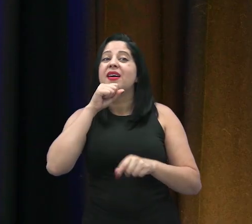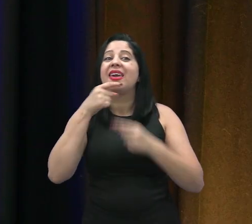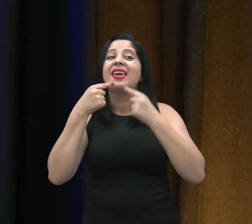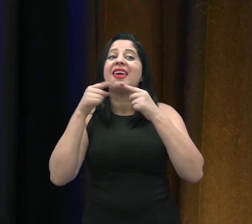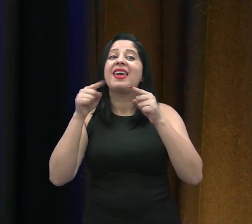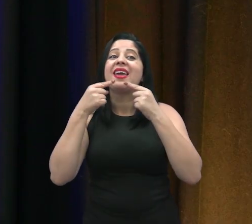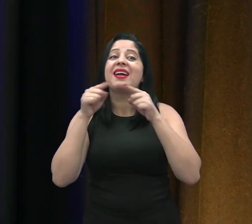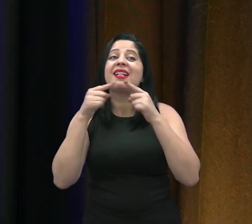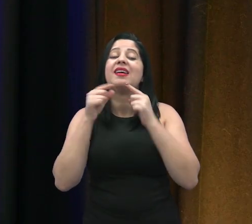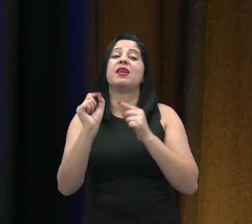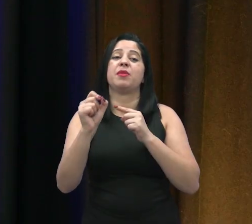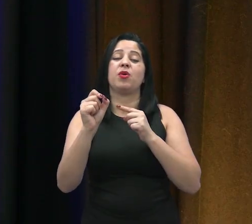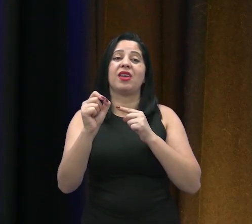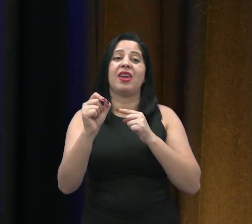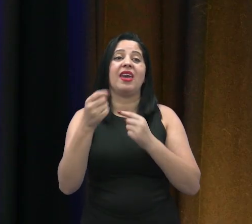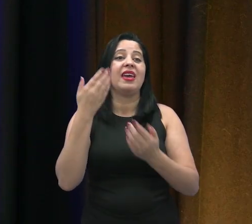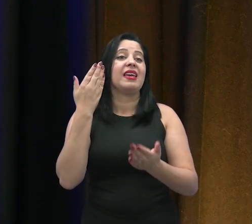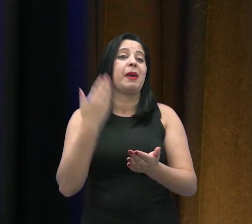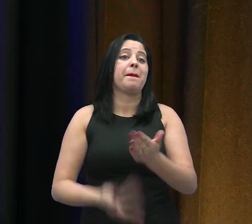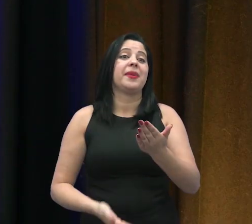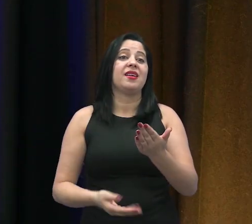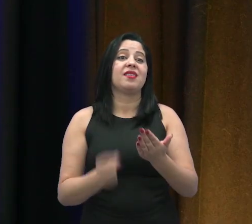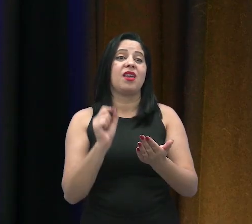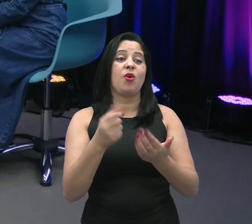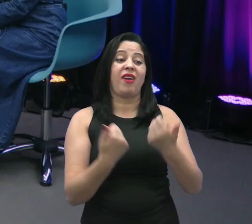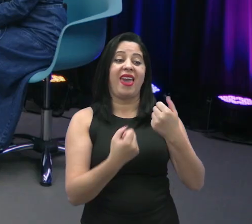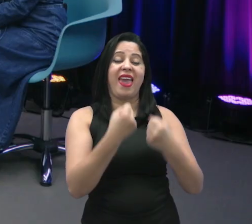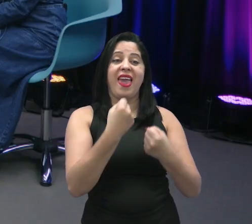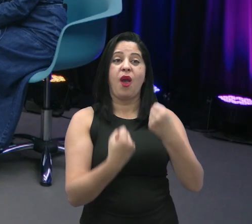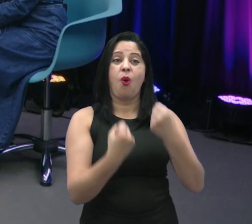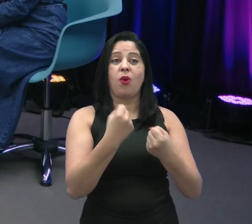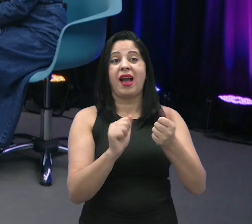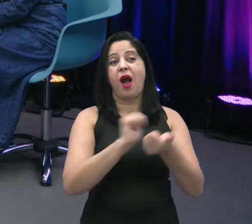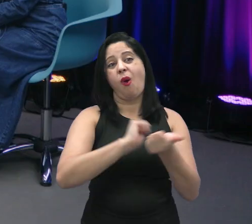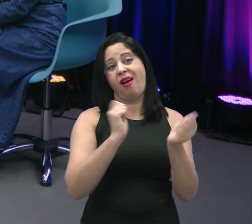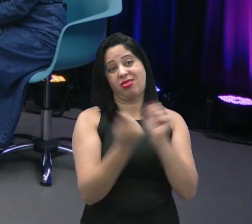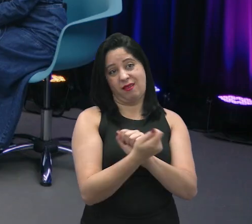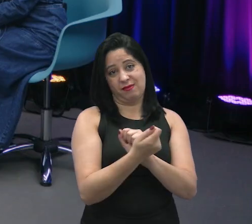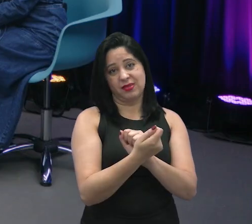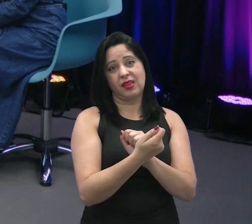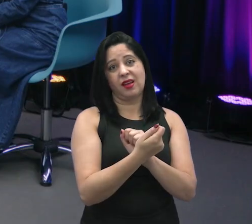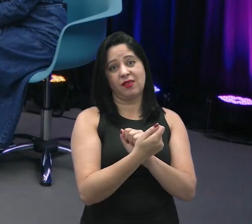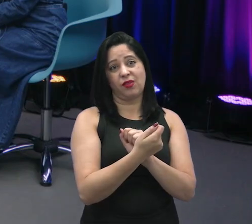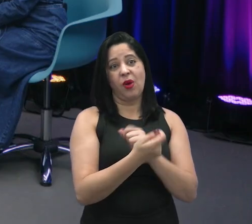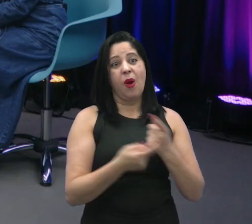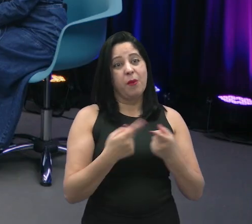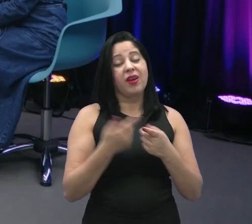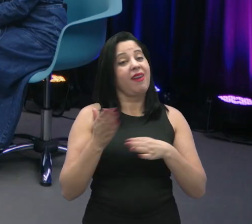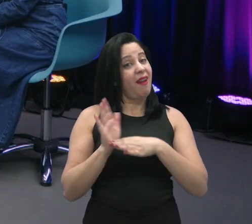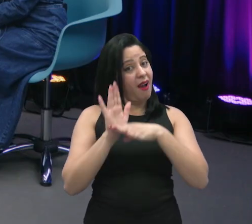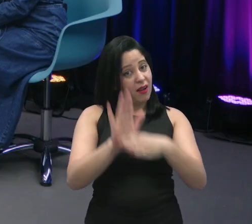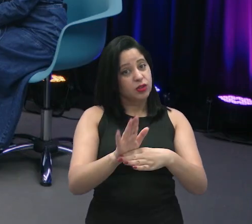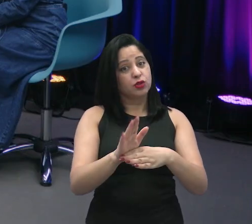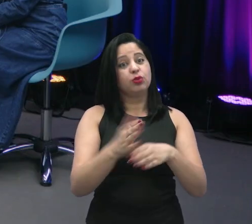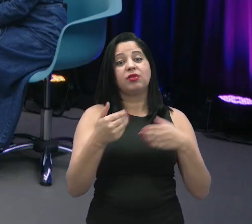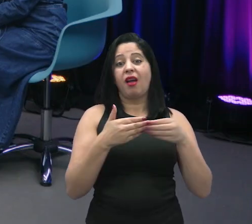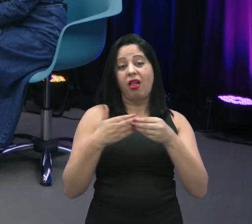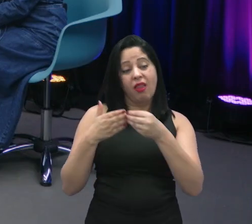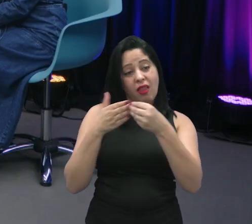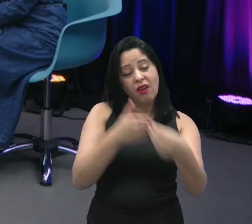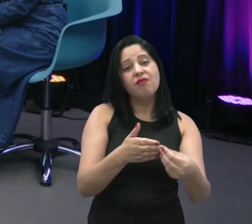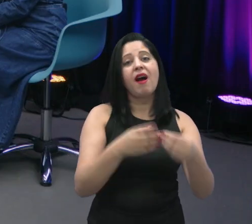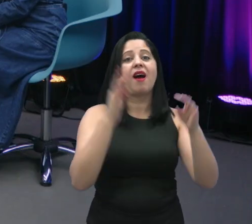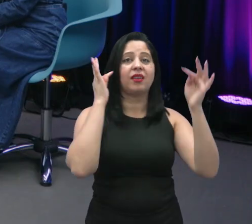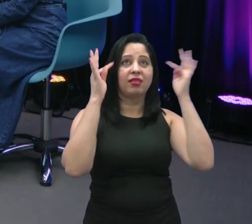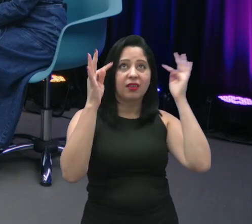mães perderam o carro adaptado da prefeitura, que ajudava muito para ir para a escola, para ir para terapias. Então, é algo que tem que ser completo,